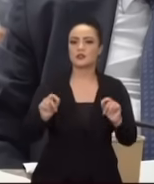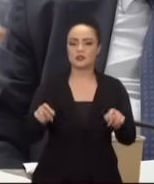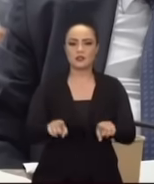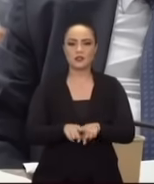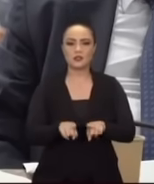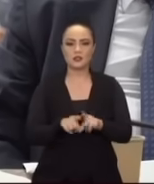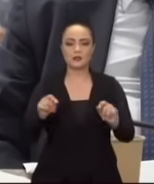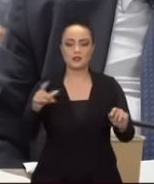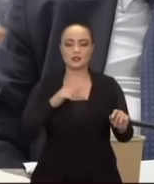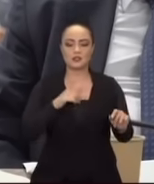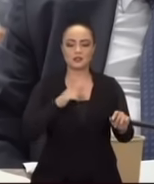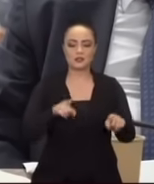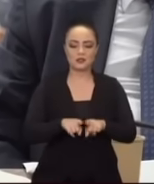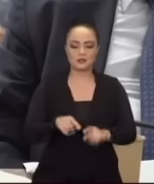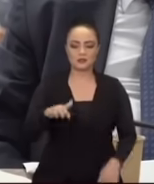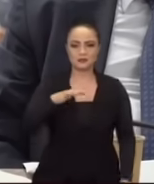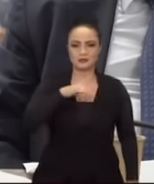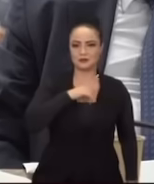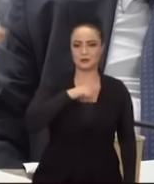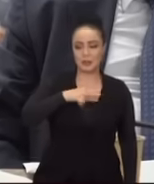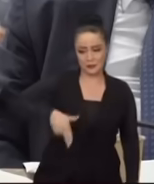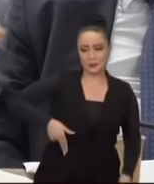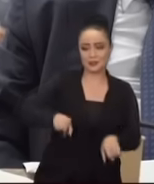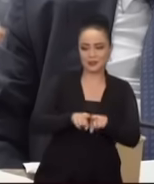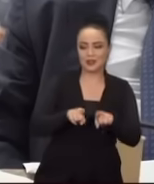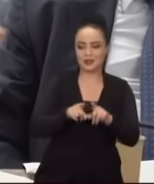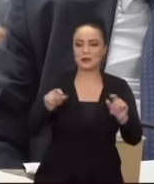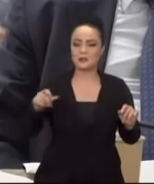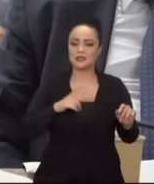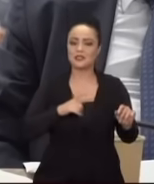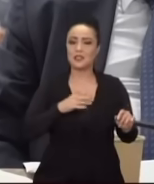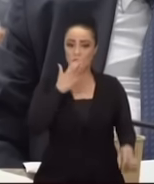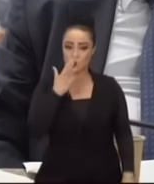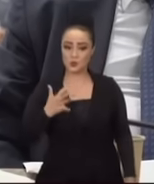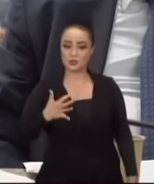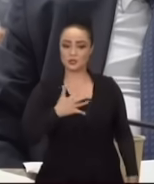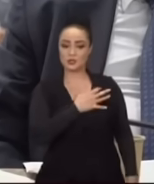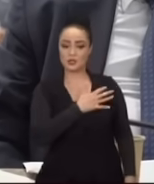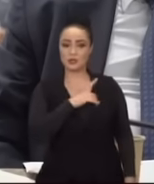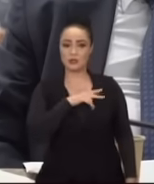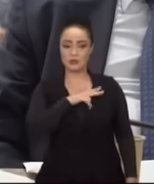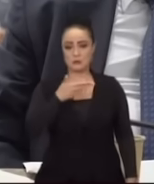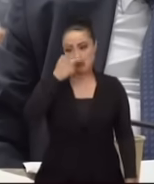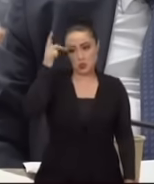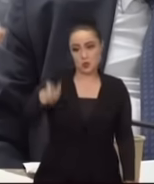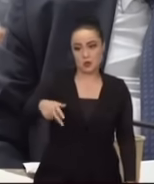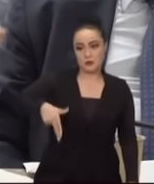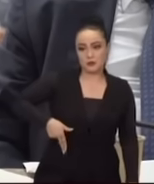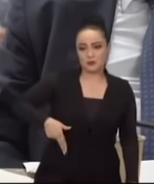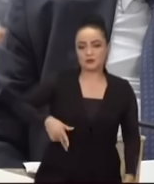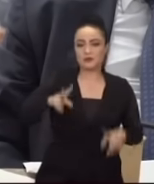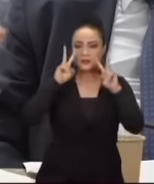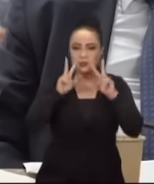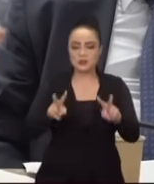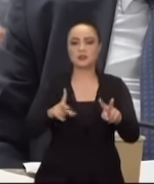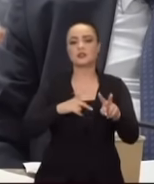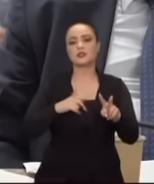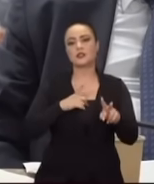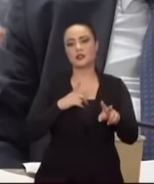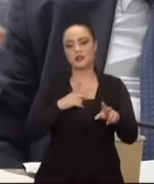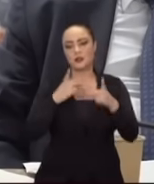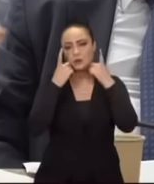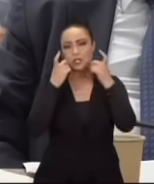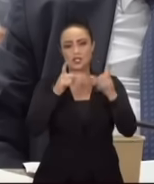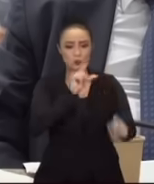entre tantas outras coisas. A questão do armamento também, apesar de ser acusado de ser um armamentista visando a violência diminuiu